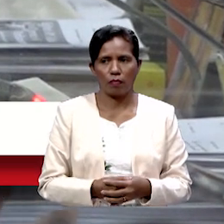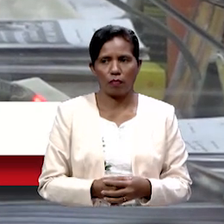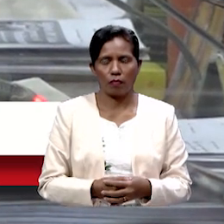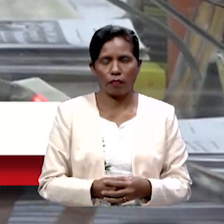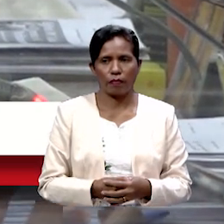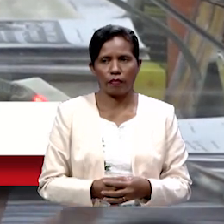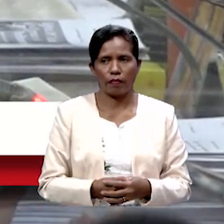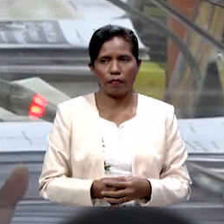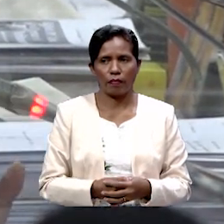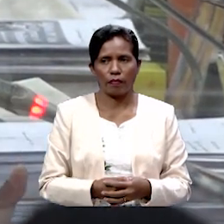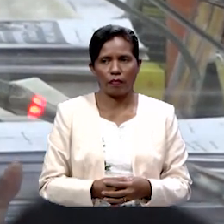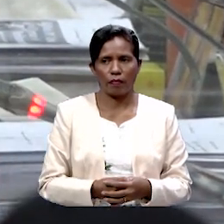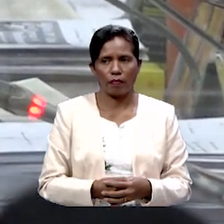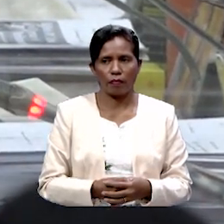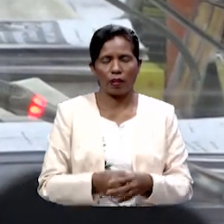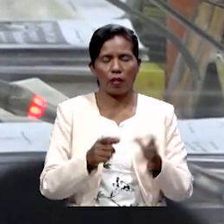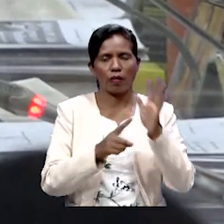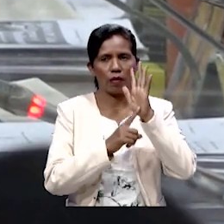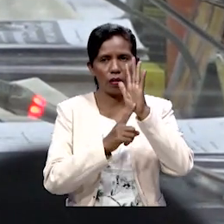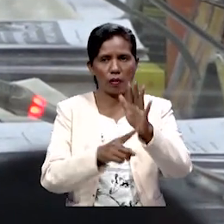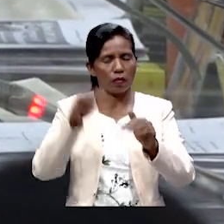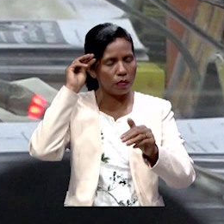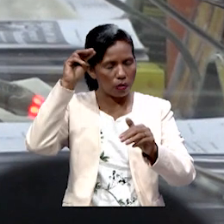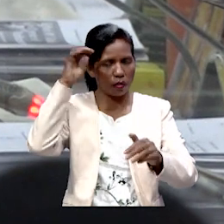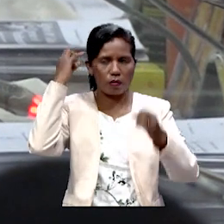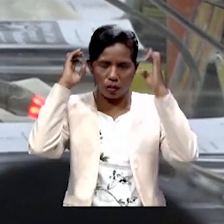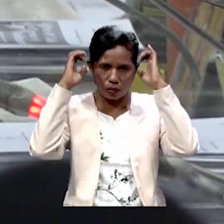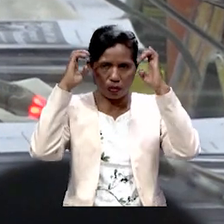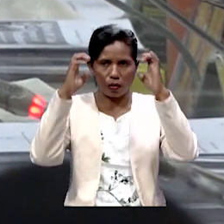pelo que foi anunciado pelo Ministério da Educação,